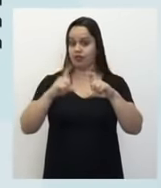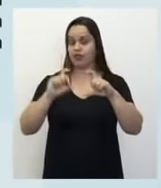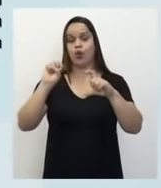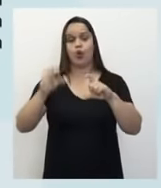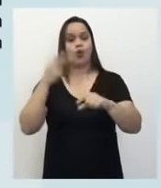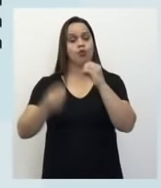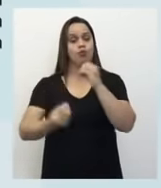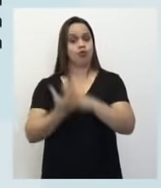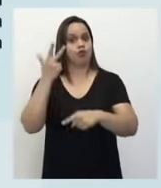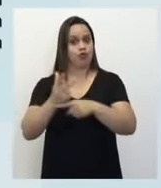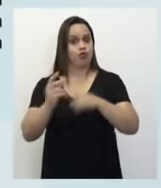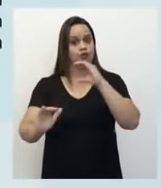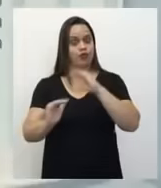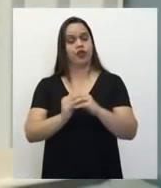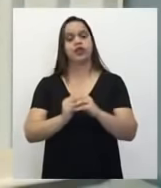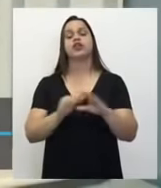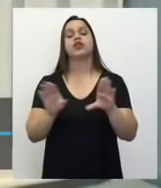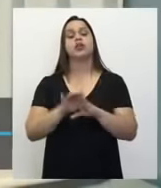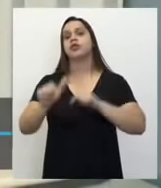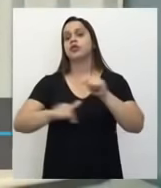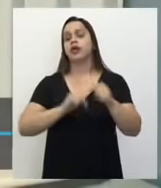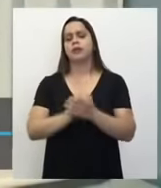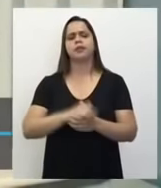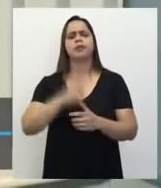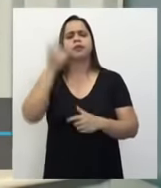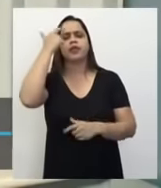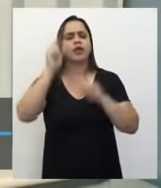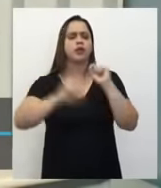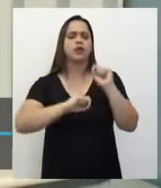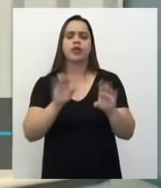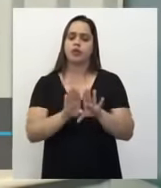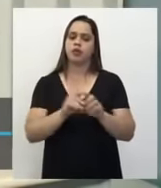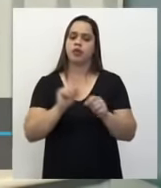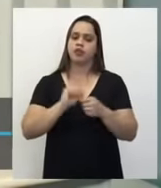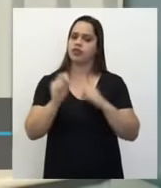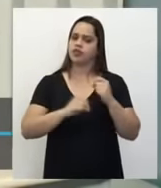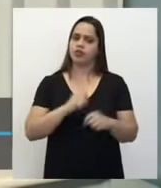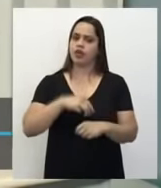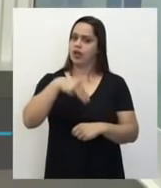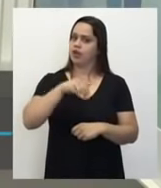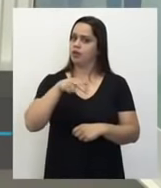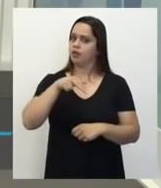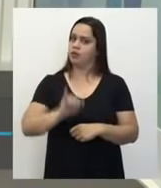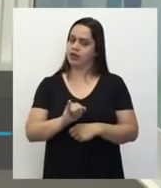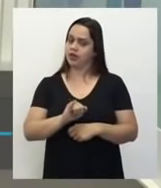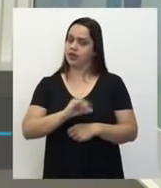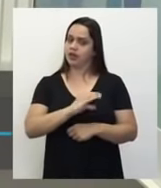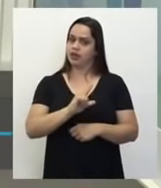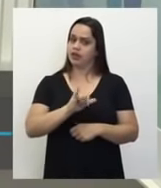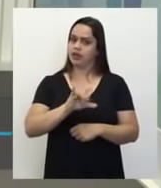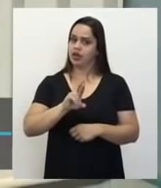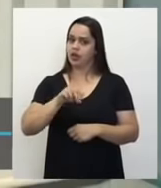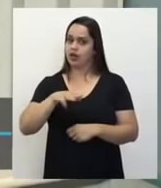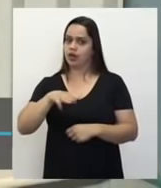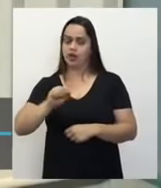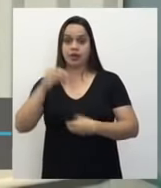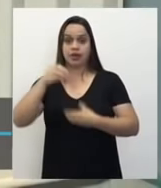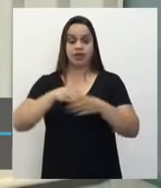esse trabalho. O que a gente pode também pensar? Turma, a gente pode fazer um mini ciclorama. Sim. Um ciclorama numa caixa de